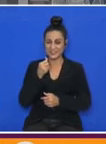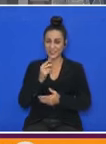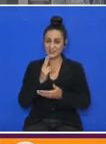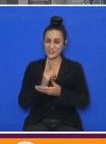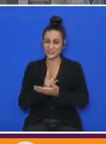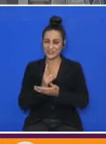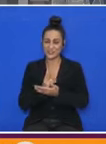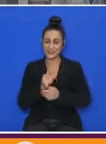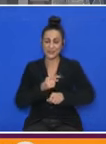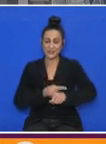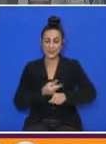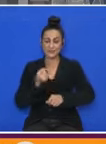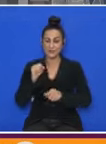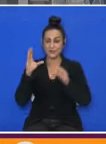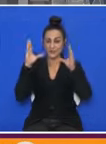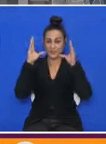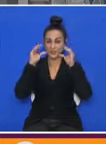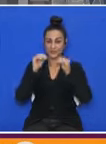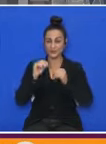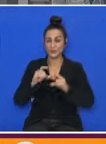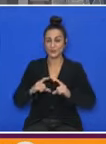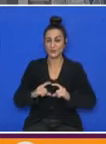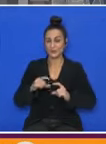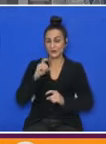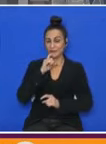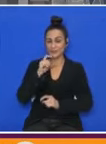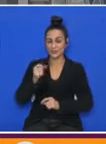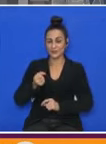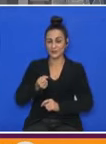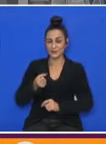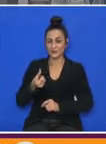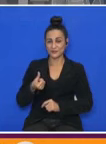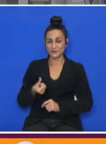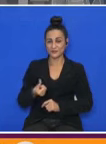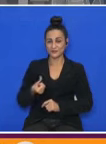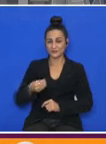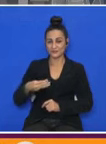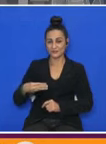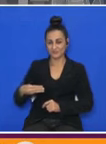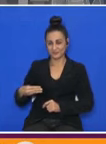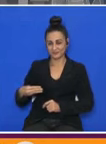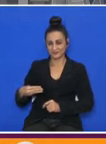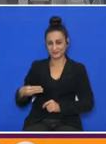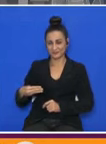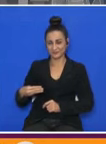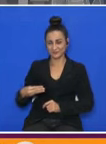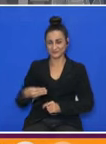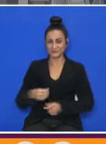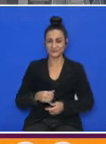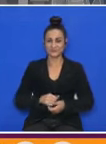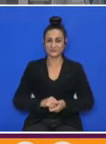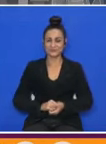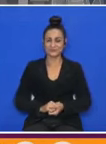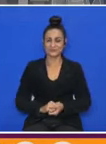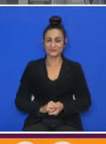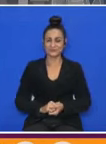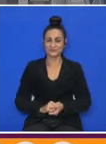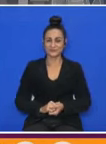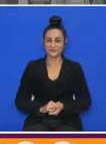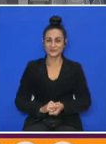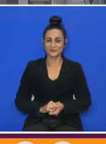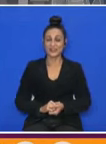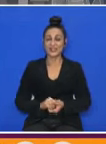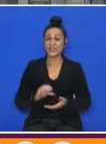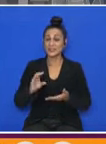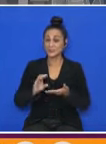sempre a partir das 8 da noite. Bola verde, número 63. Verde, 63.